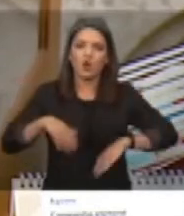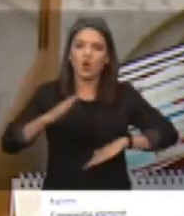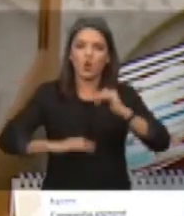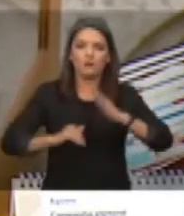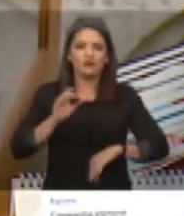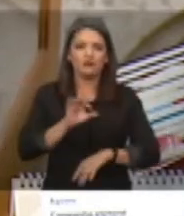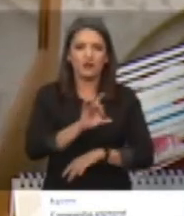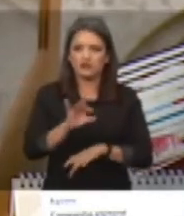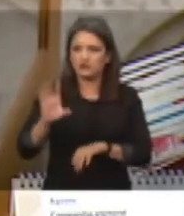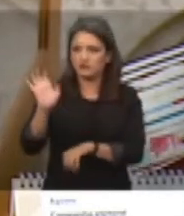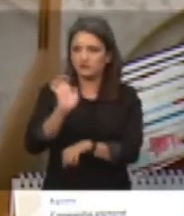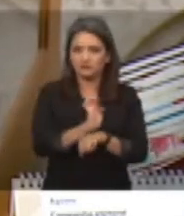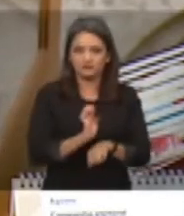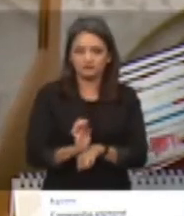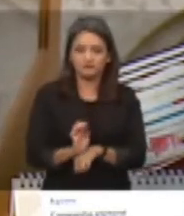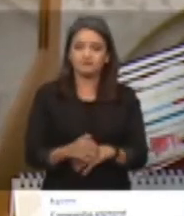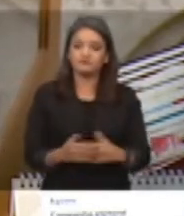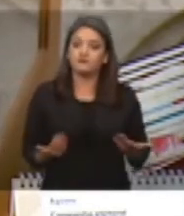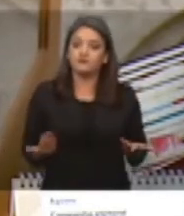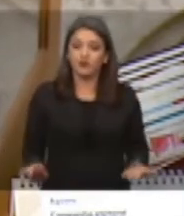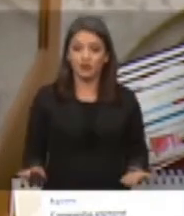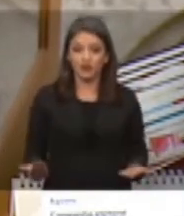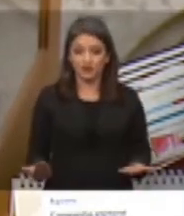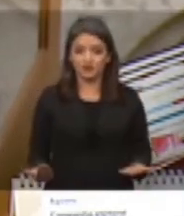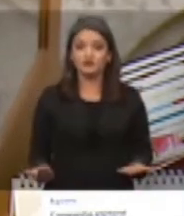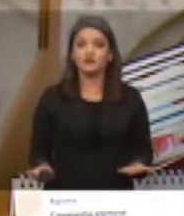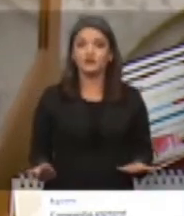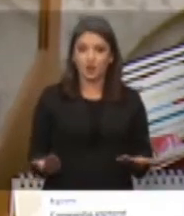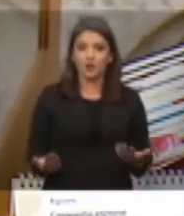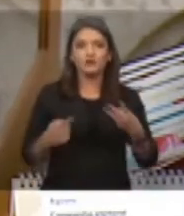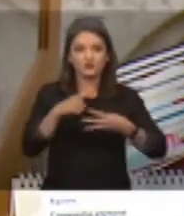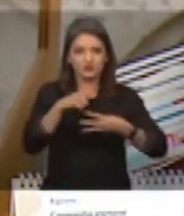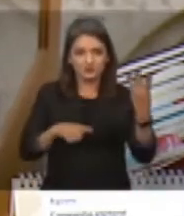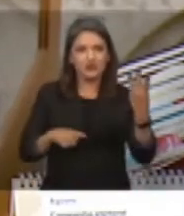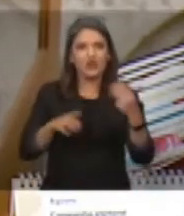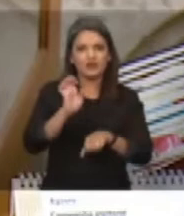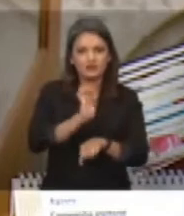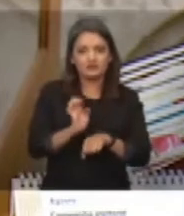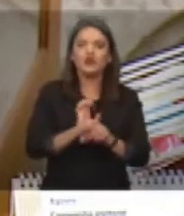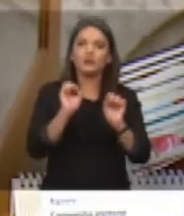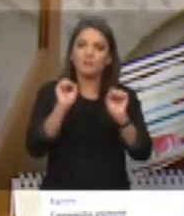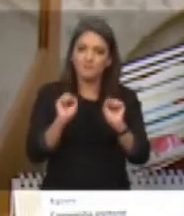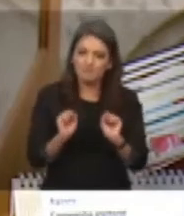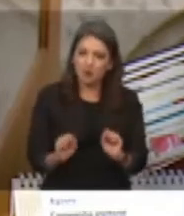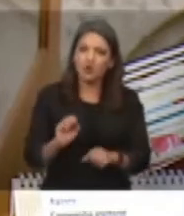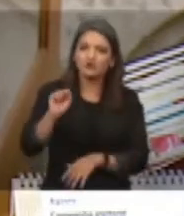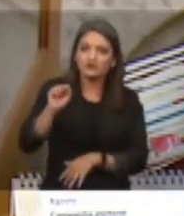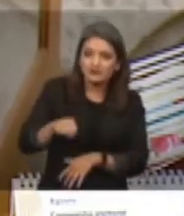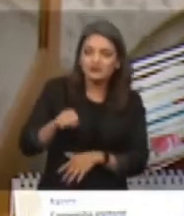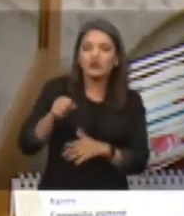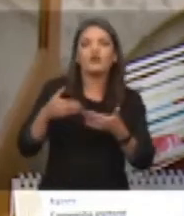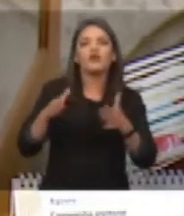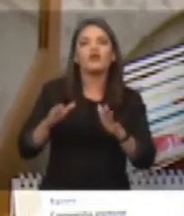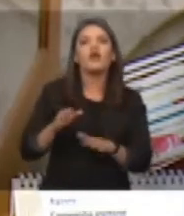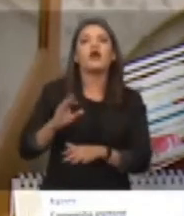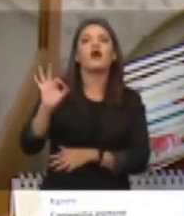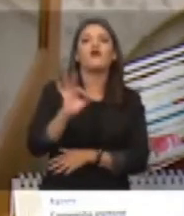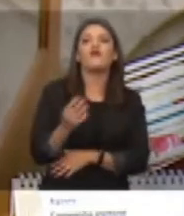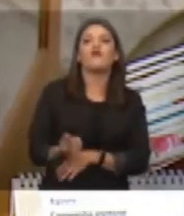legislativa dos estados. Assim, as unidades federadas podem instituir taxa de poder de polícia